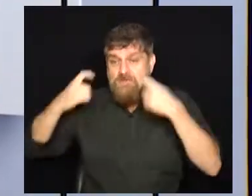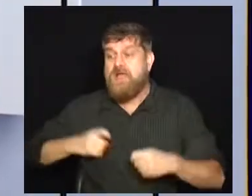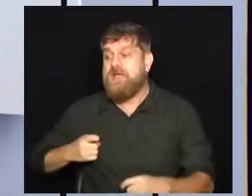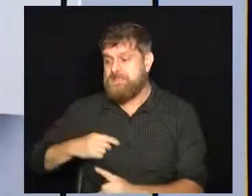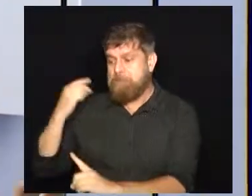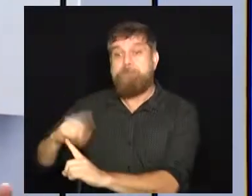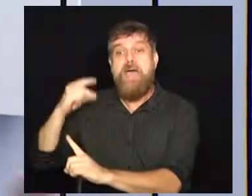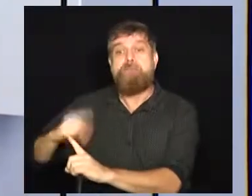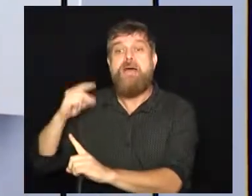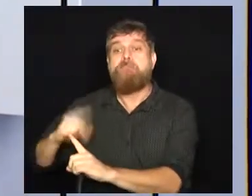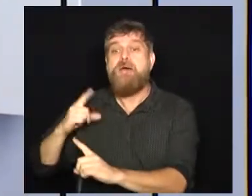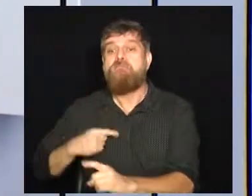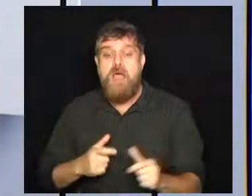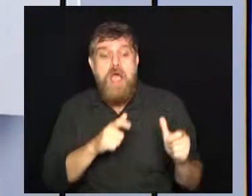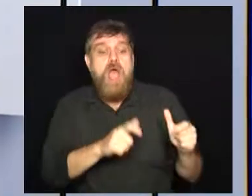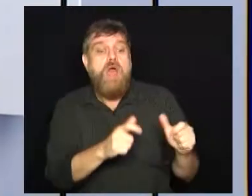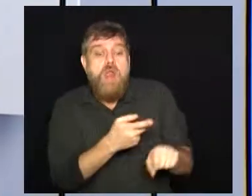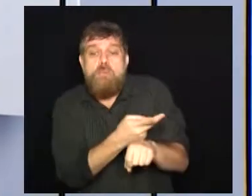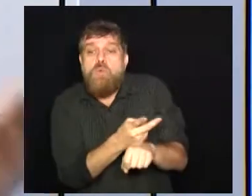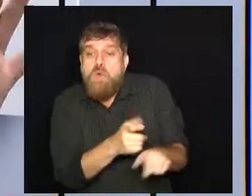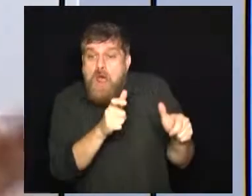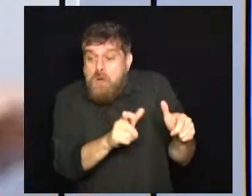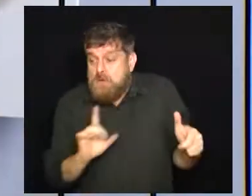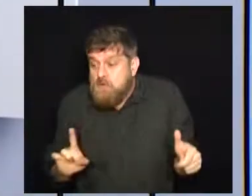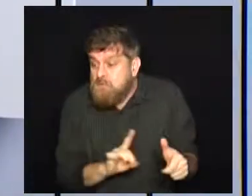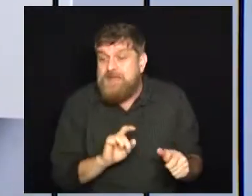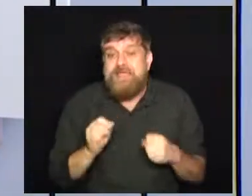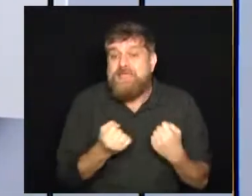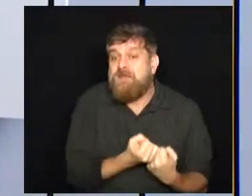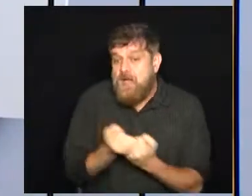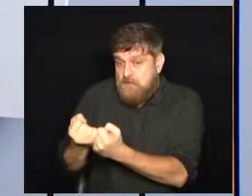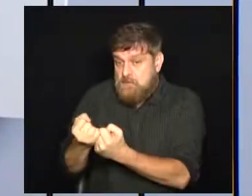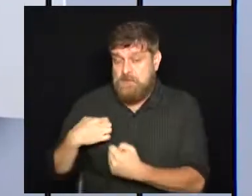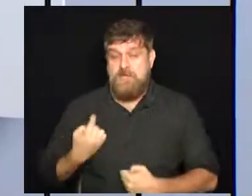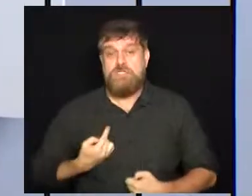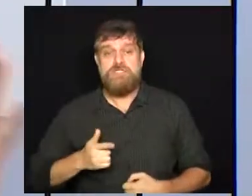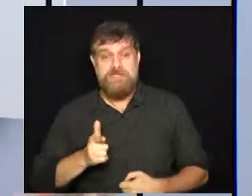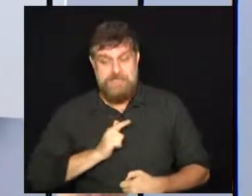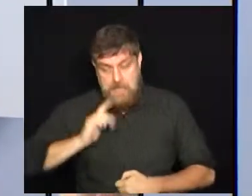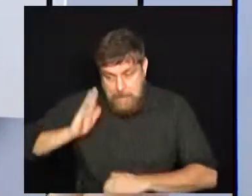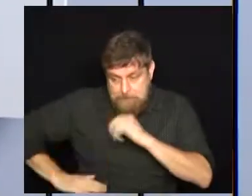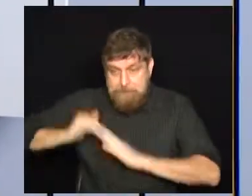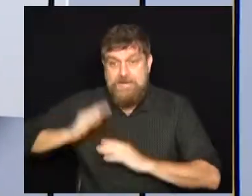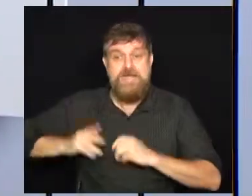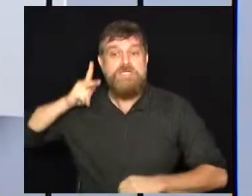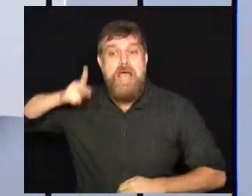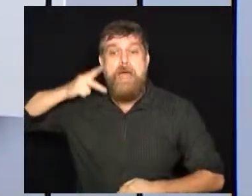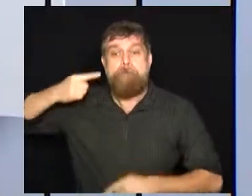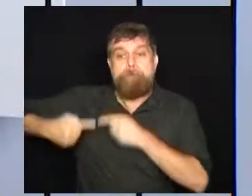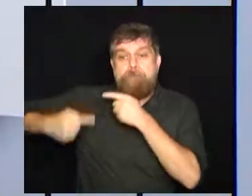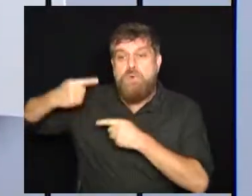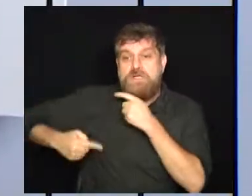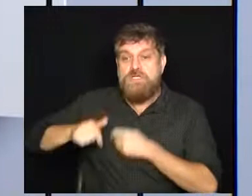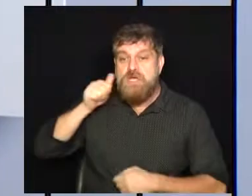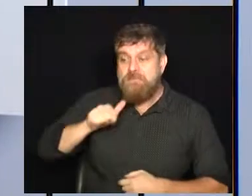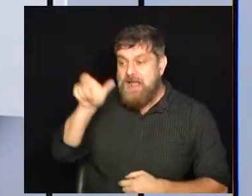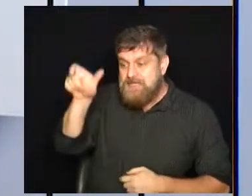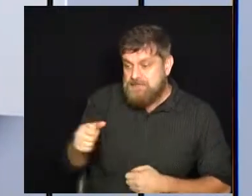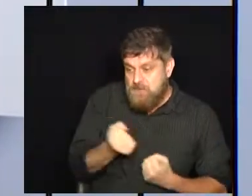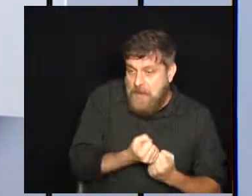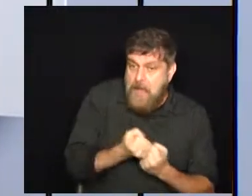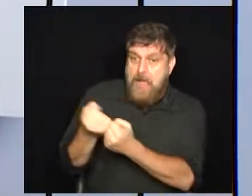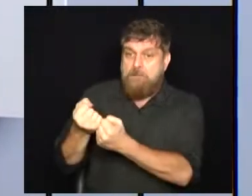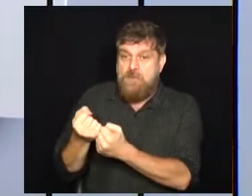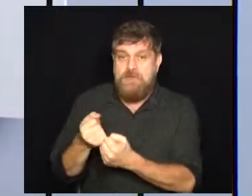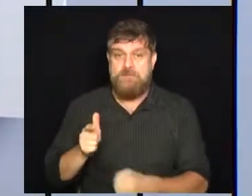acho que esse é o ponto central, né? Quer dizer, a gente precisa ter concretamente políticas para apoiar essa mulher que está vivendo uma situação de violência.